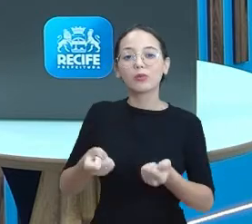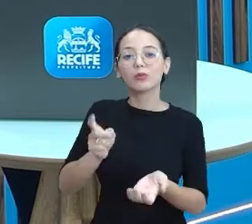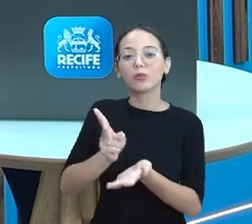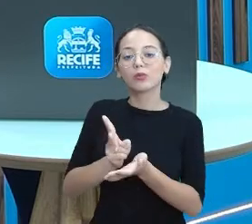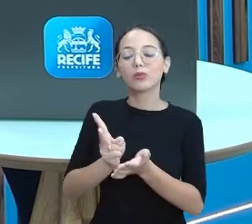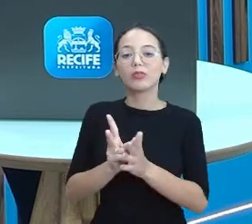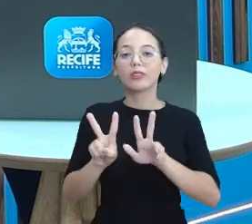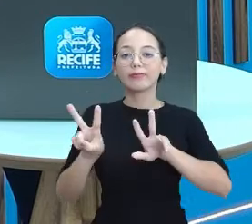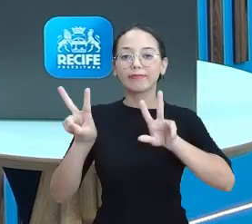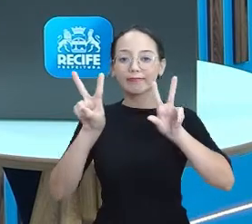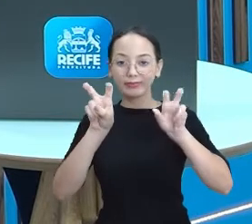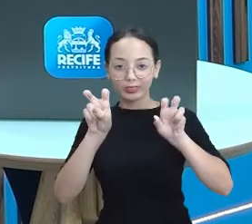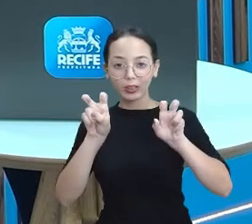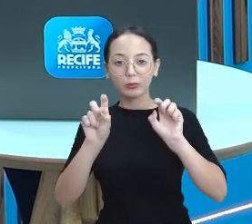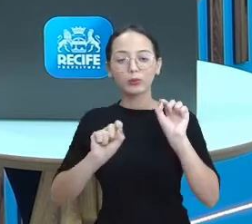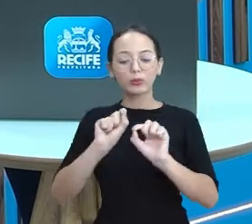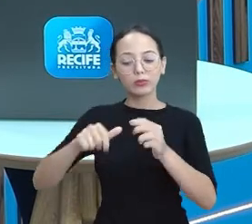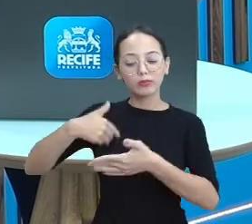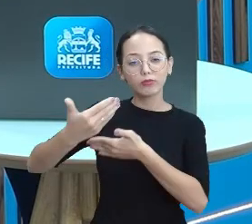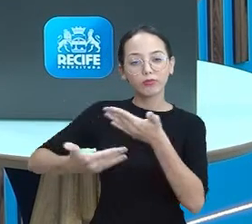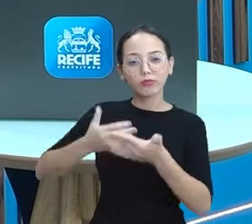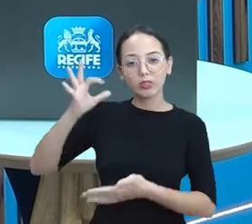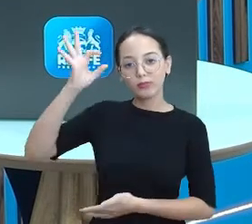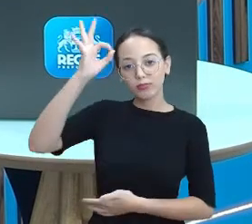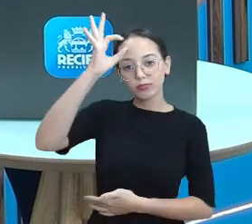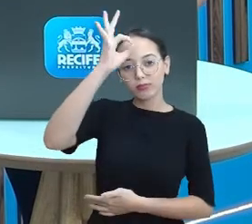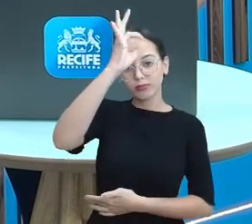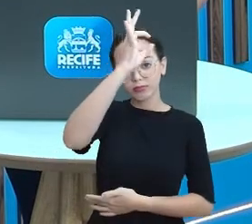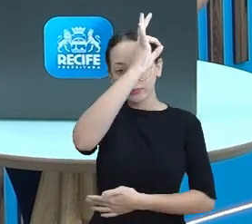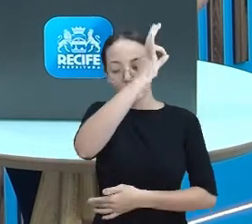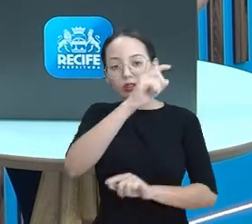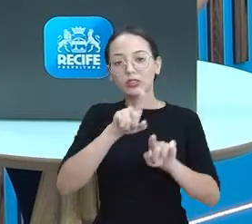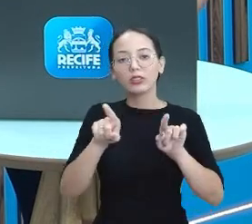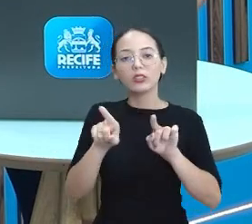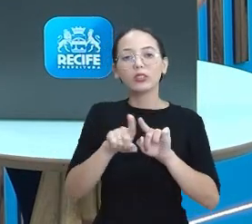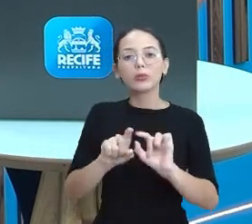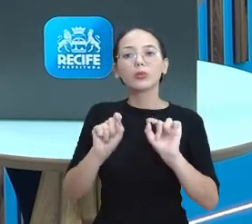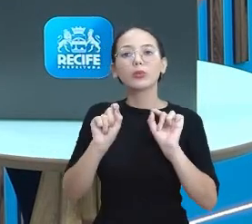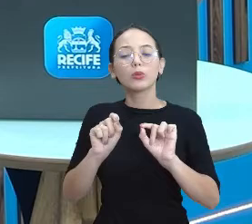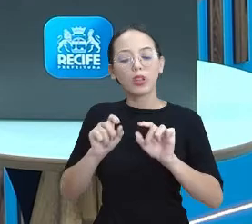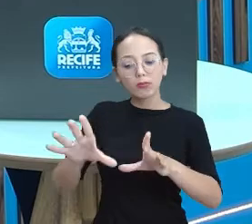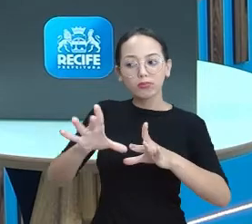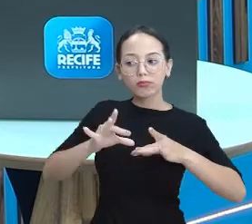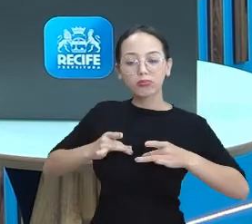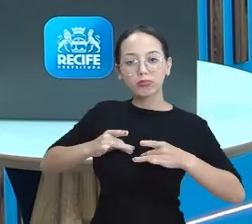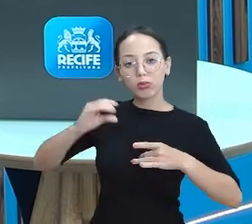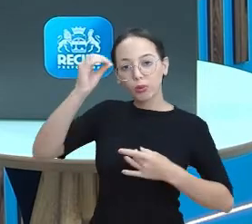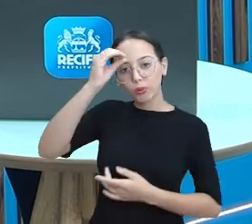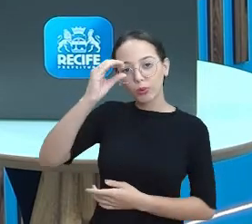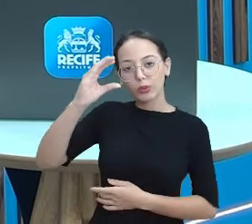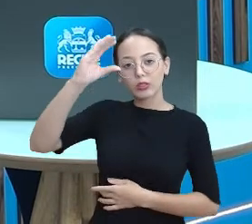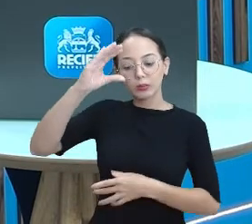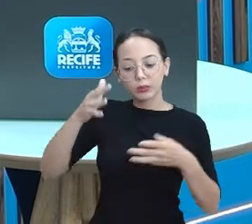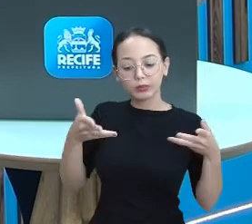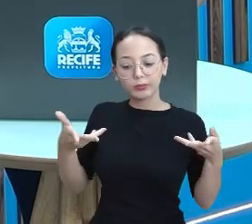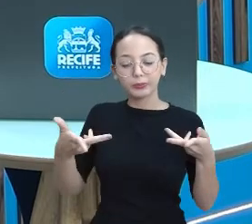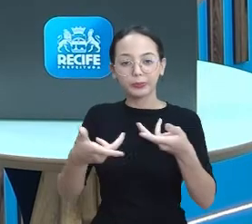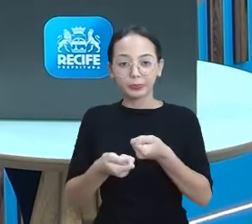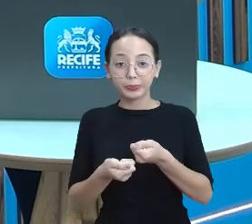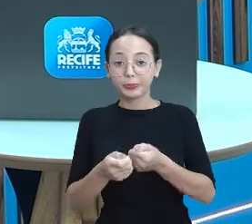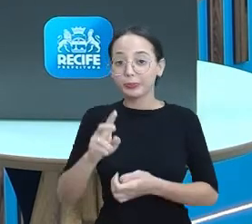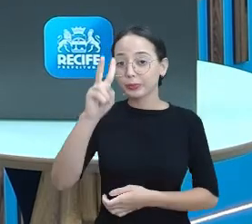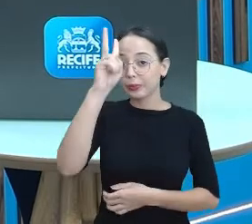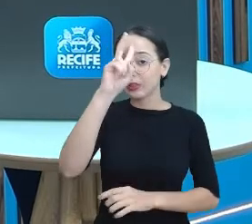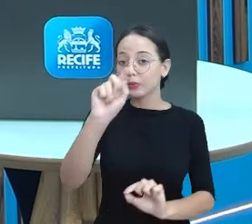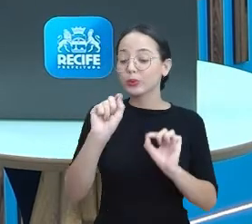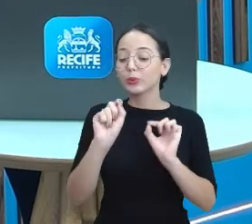nossa temática, né, sobre o desenvolvimento cognitivo e a questão das aquisições dos conhecimentos e habilidades. Lembrando